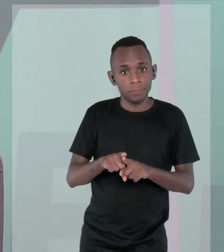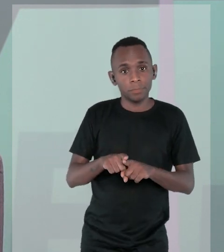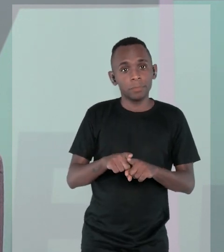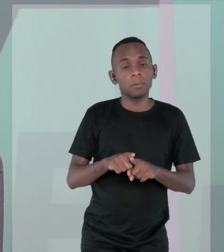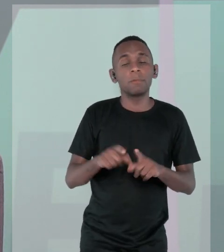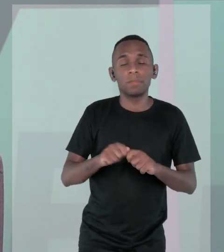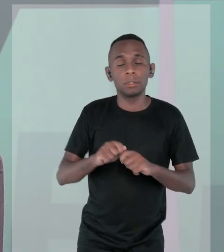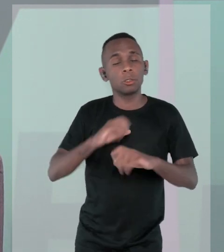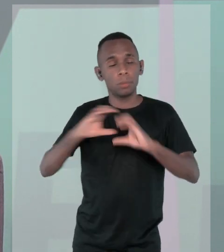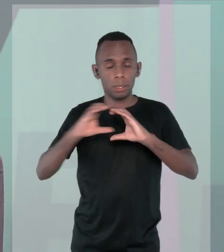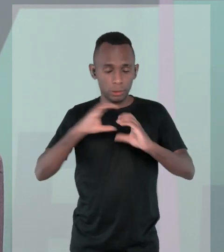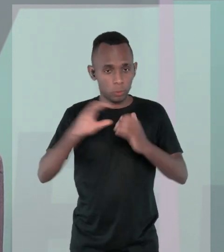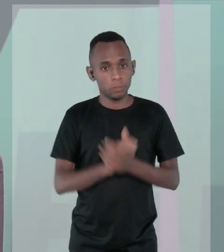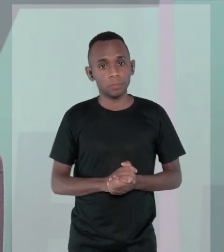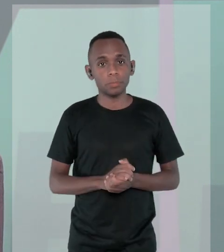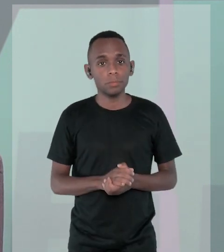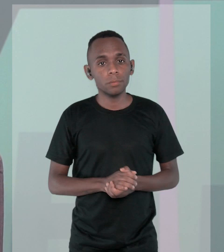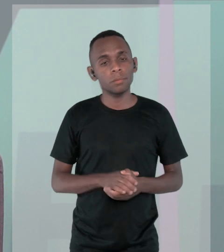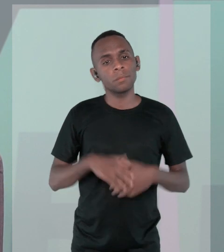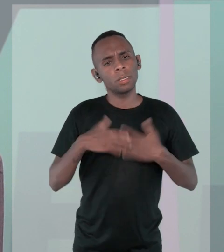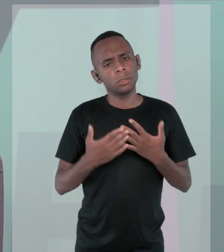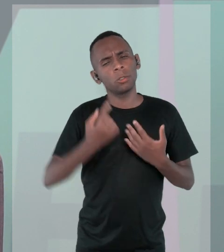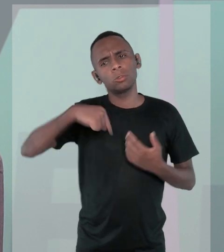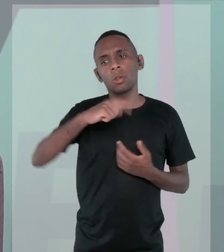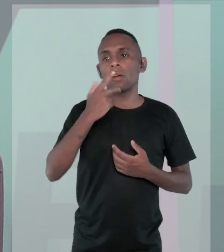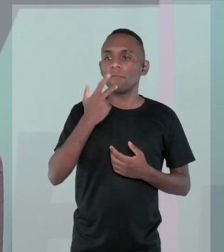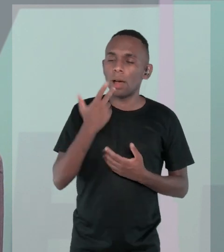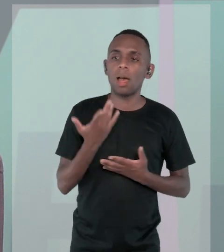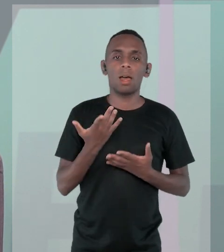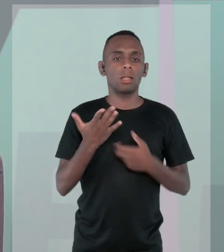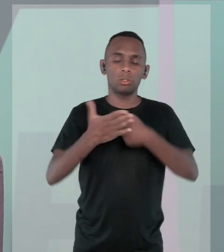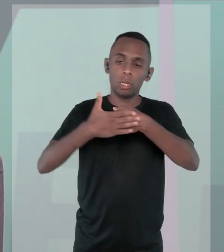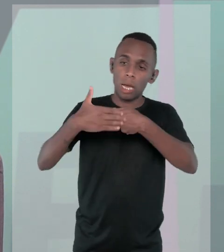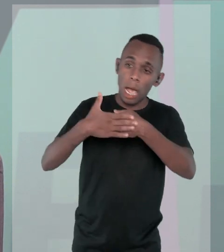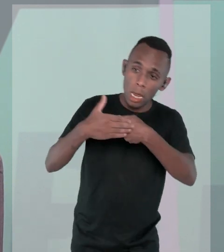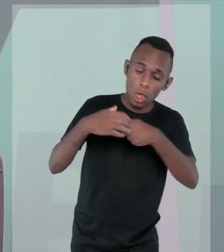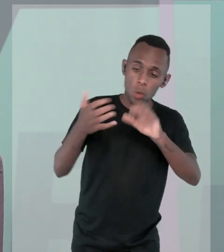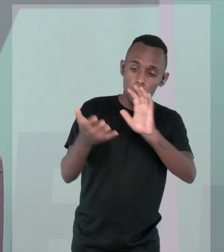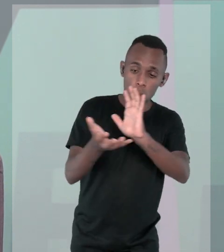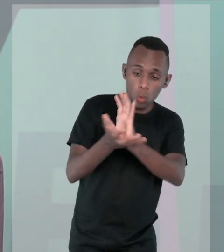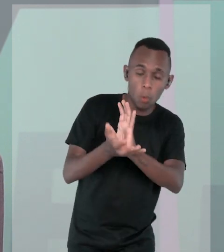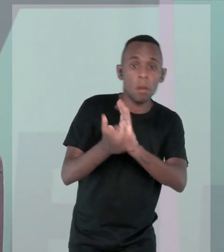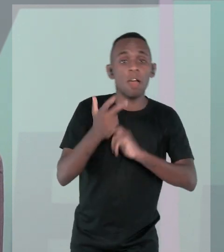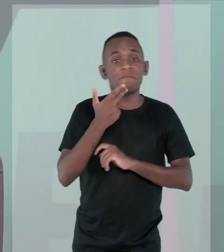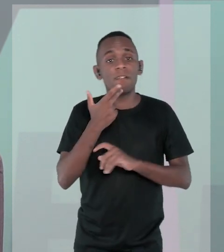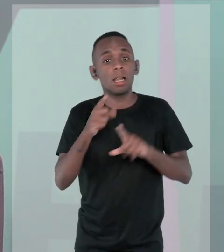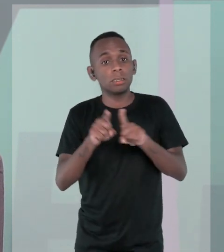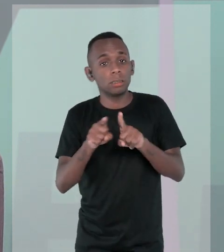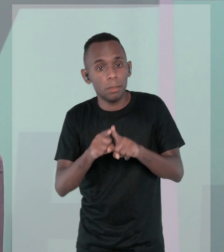fazer comunicação. Então, a gente fala de gentileza corporativa, a gente fala